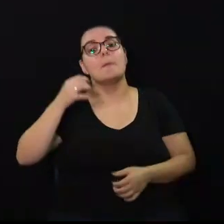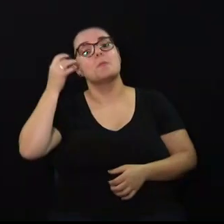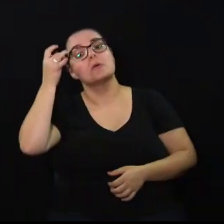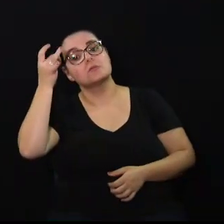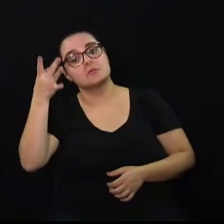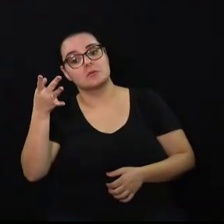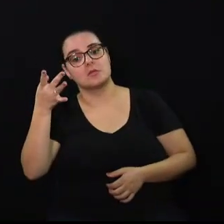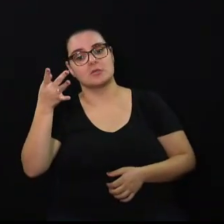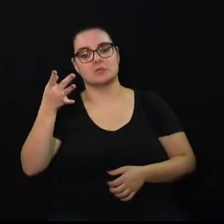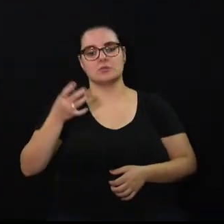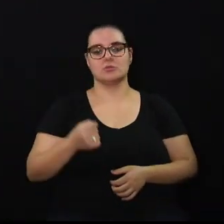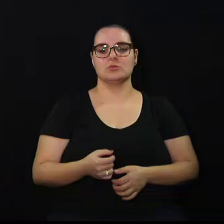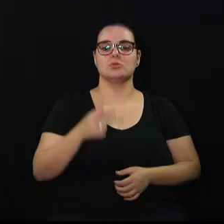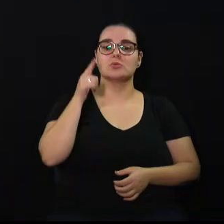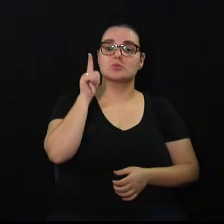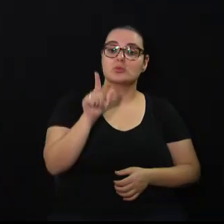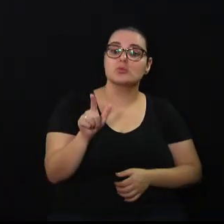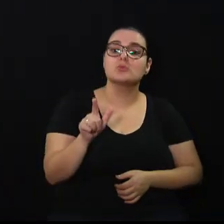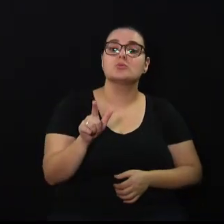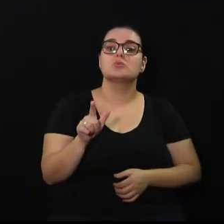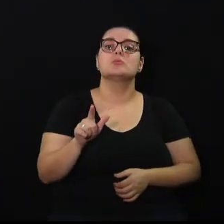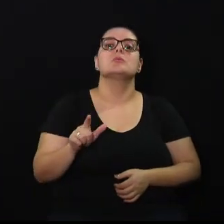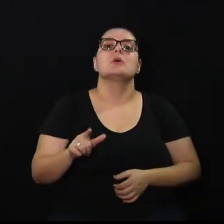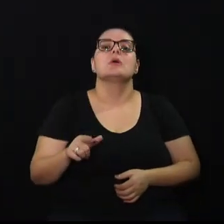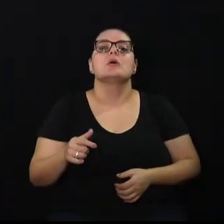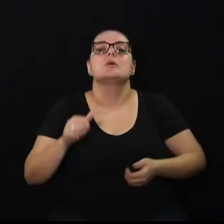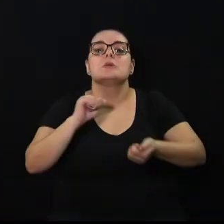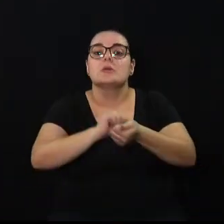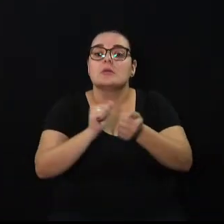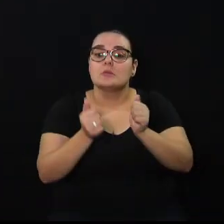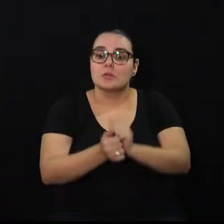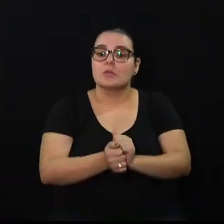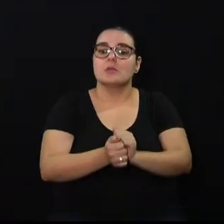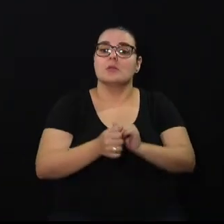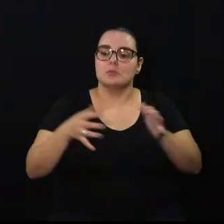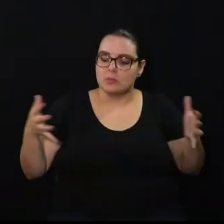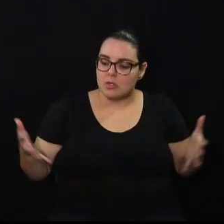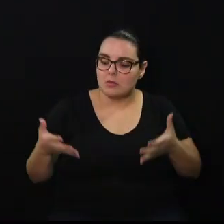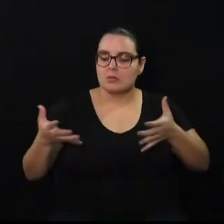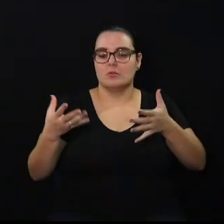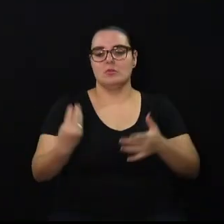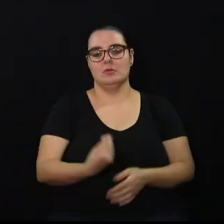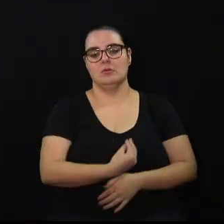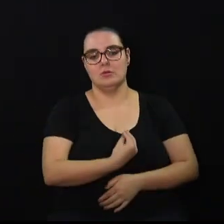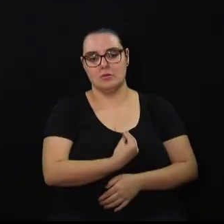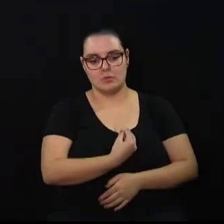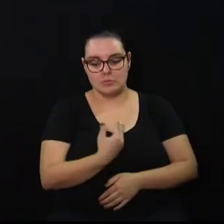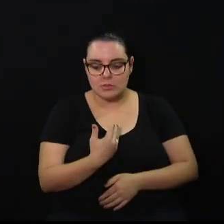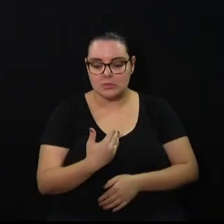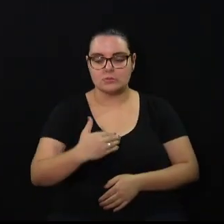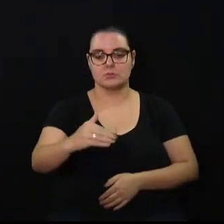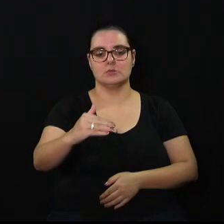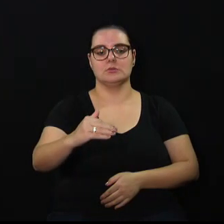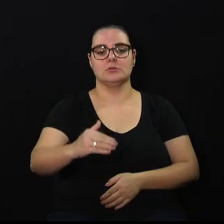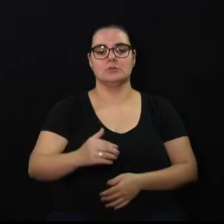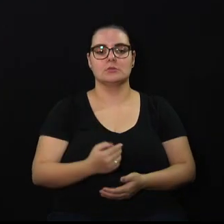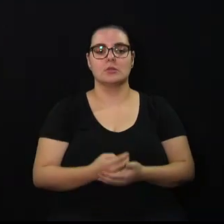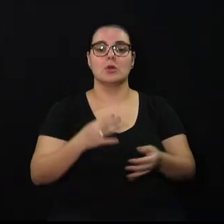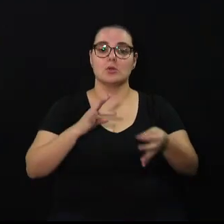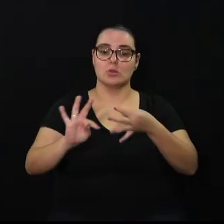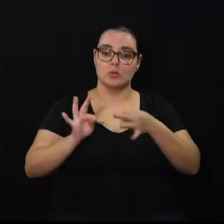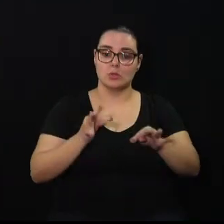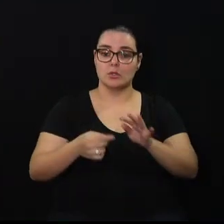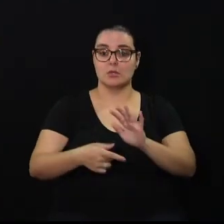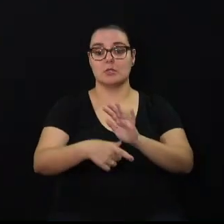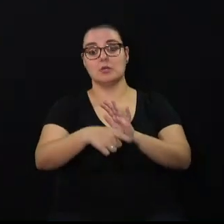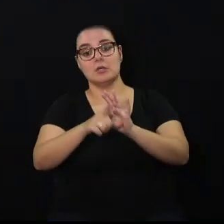conselhos conseguirem ganhar esses recursos para poder enfrentar a vida o tratamento é mais efetivo quando iniciado